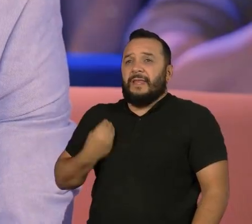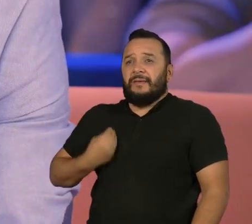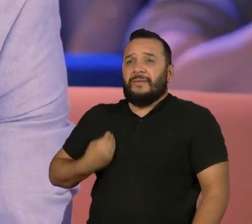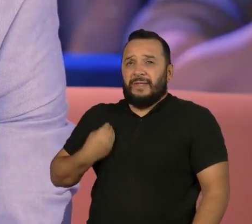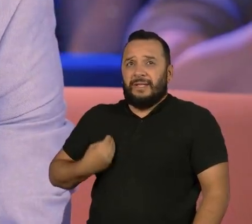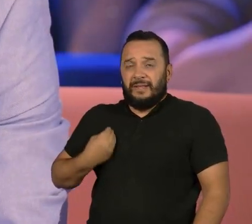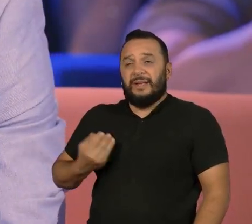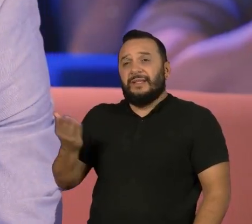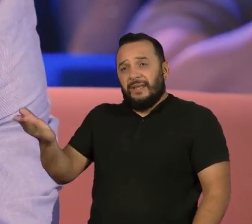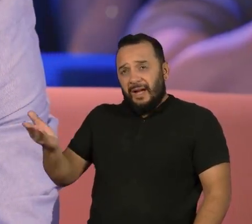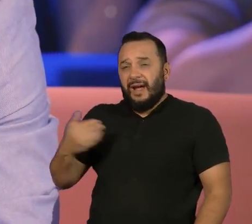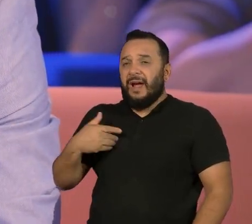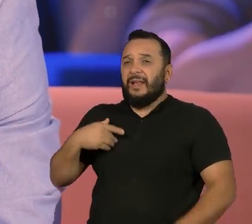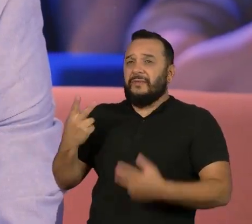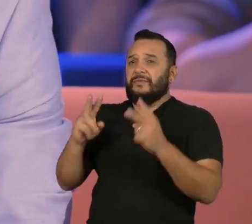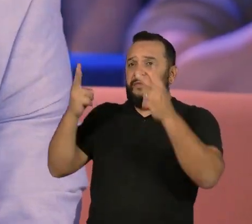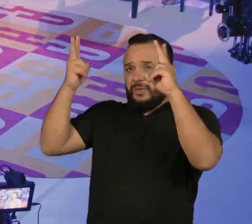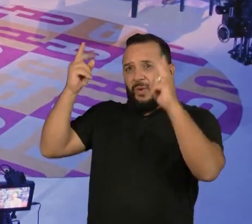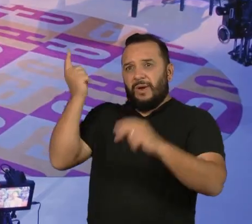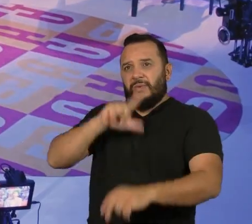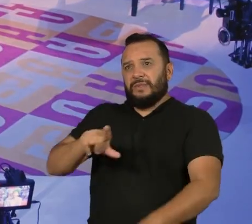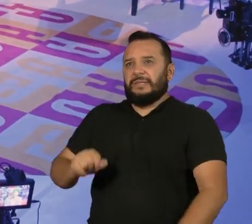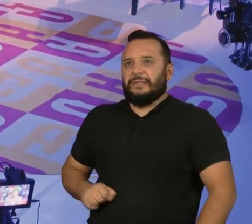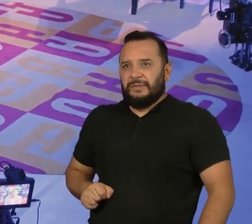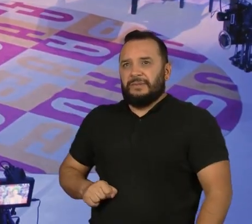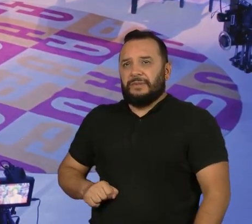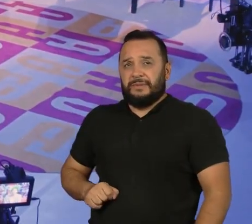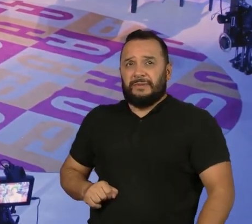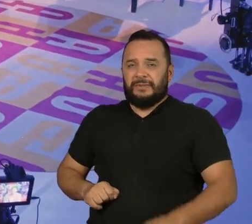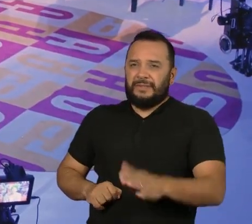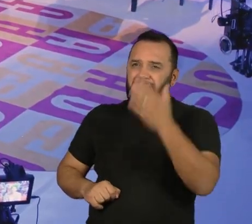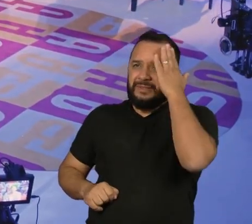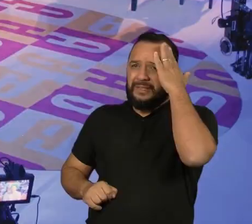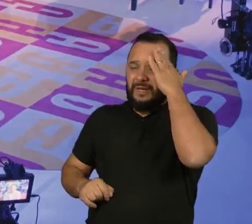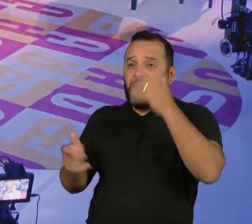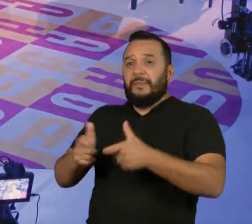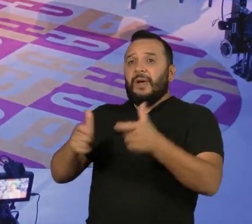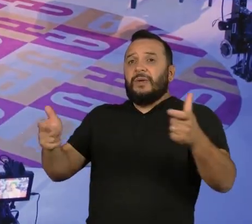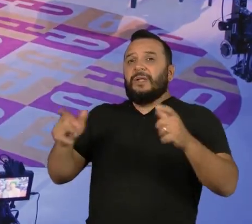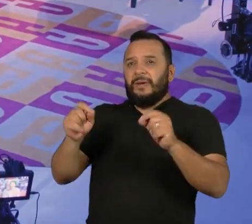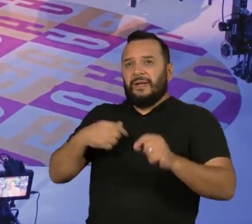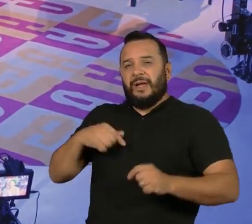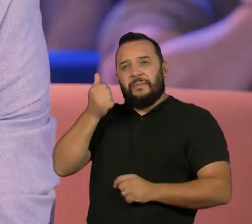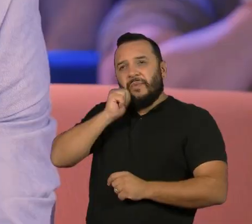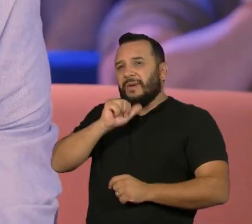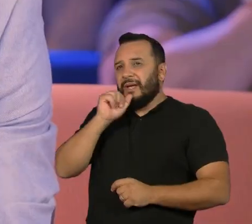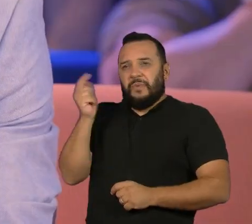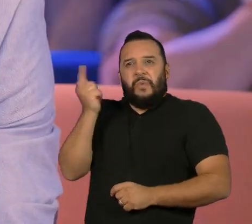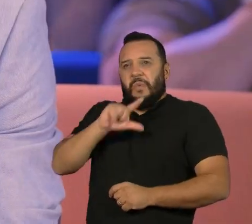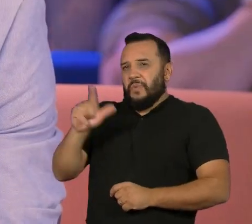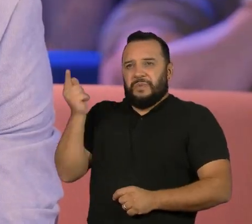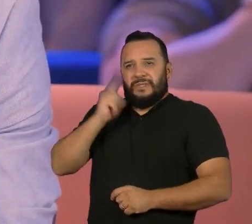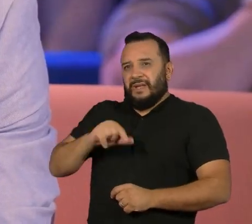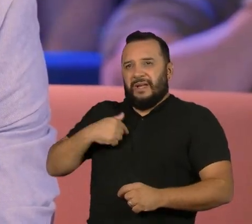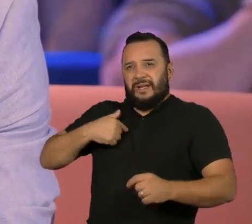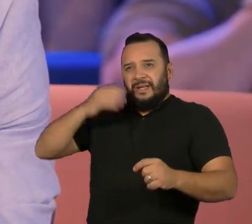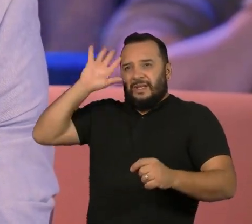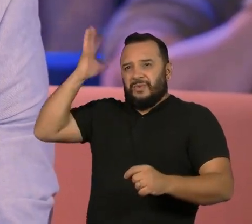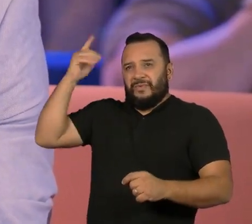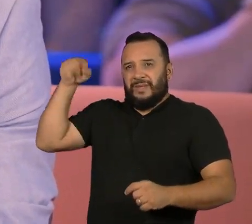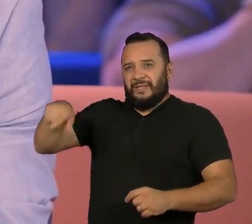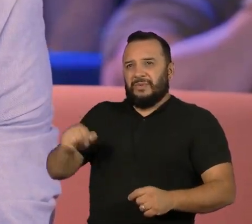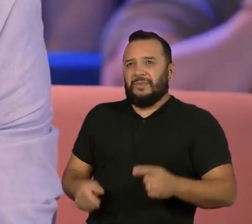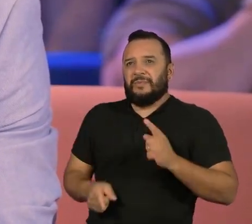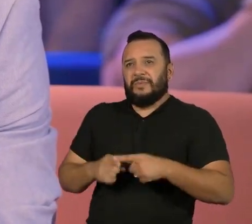mas ela venceu, sabe? Então... Porque a gente sabe que a maioria dos casos as mulheres acabam não conseguindo sair dessa situação, porque é